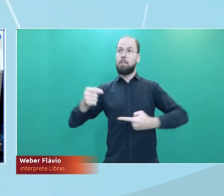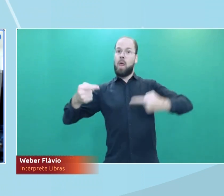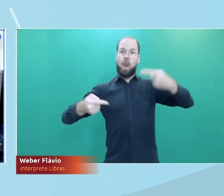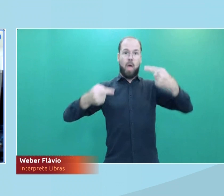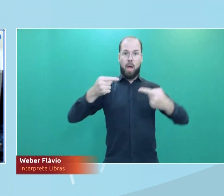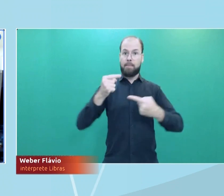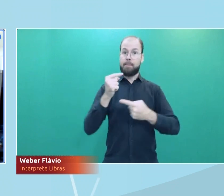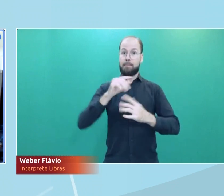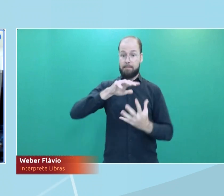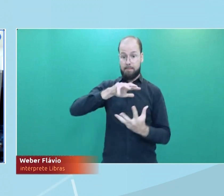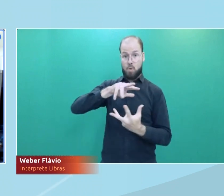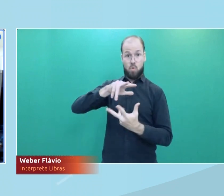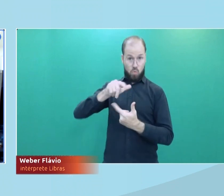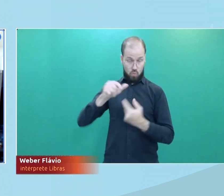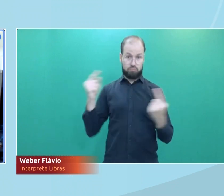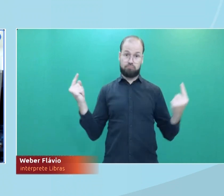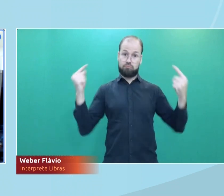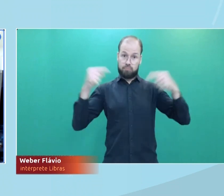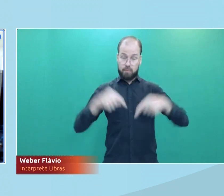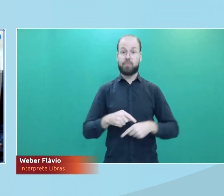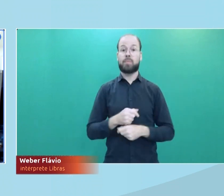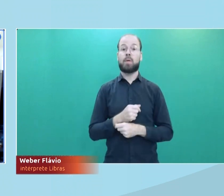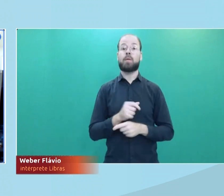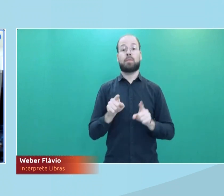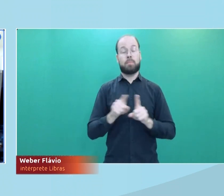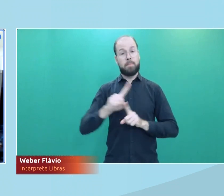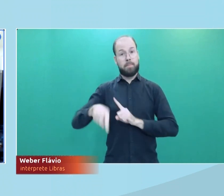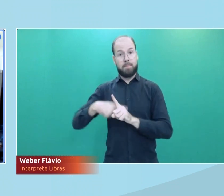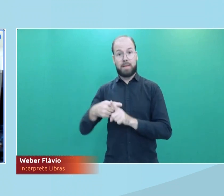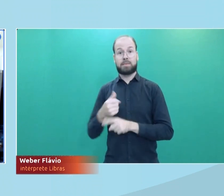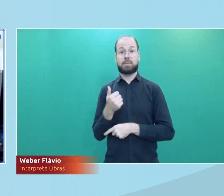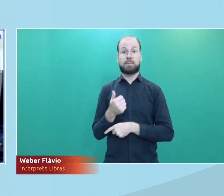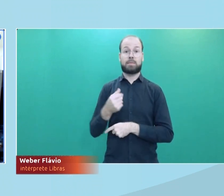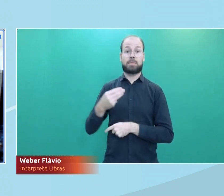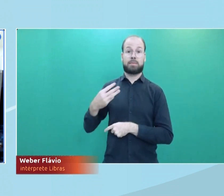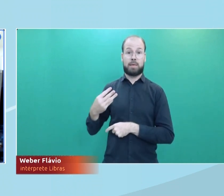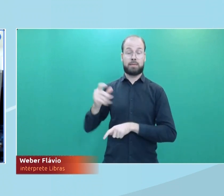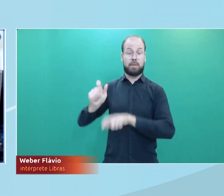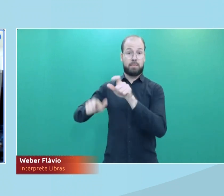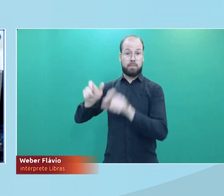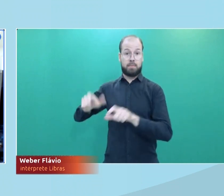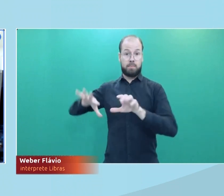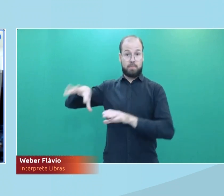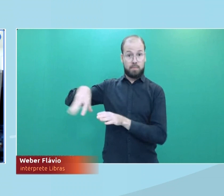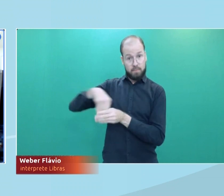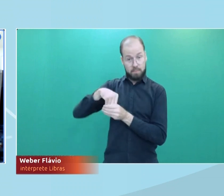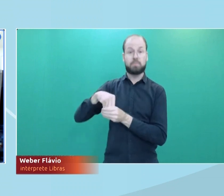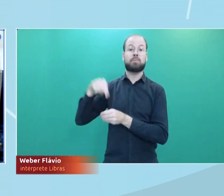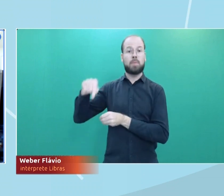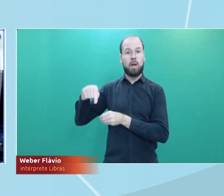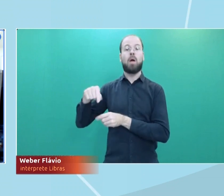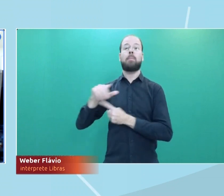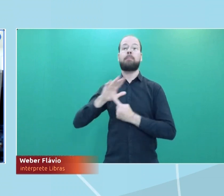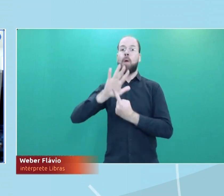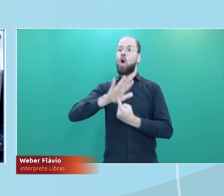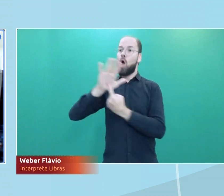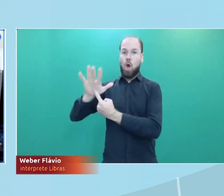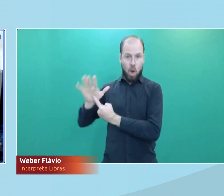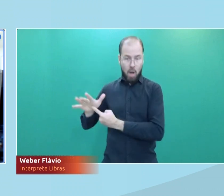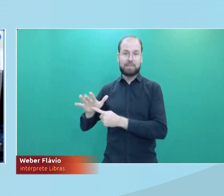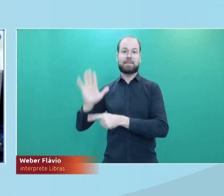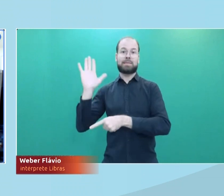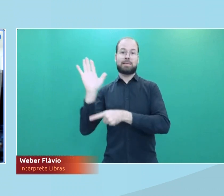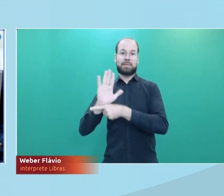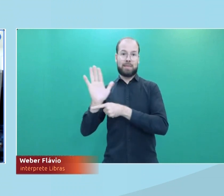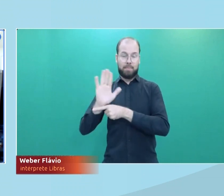Washington Novaes e 3 integrantes para a comissão de seleção das mostras competitivas Cinema